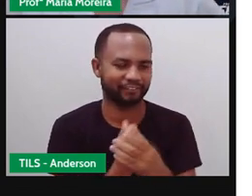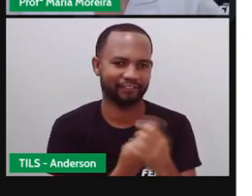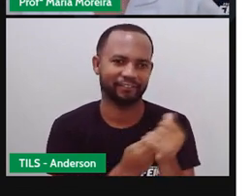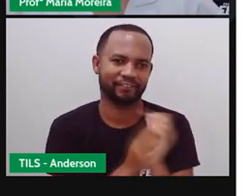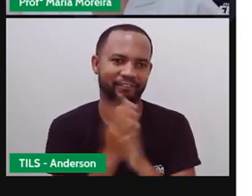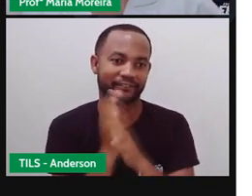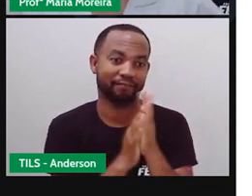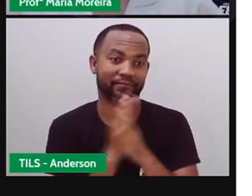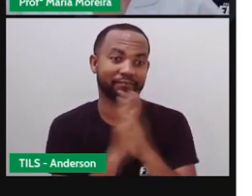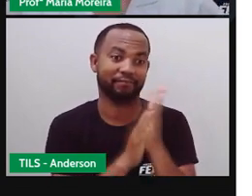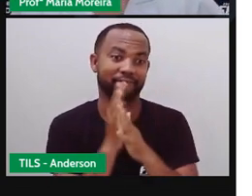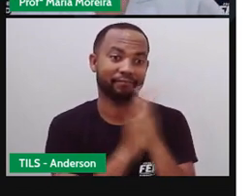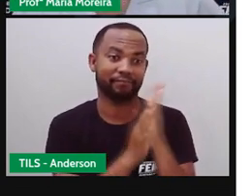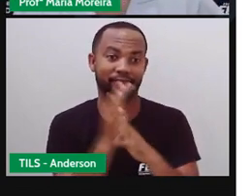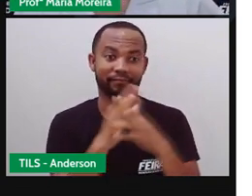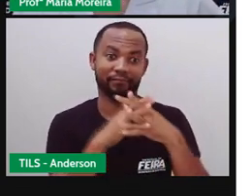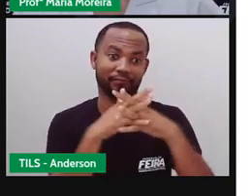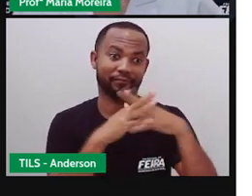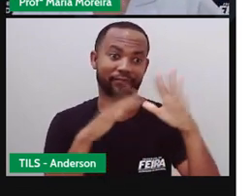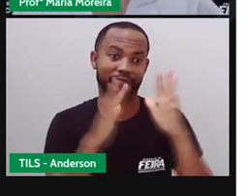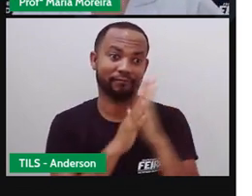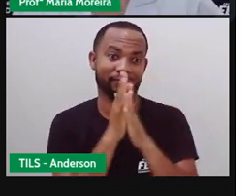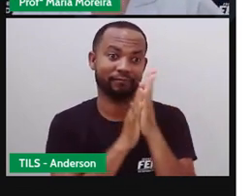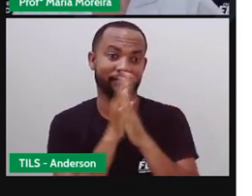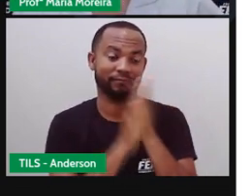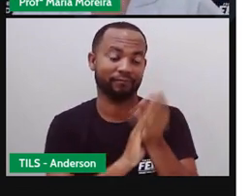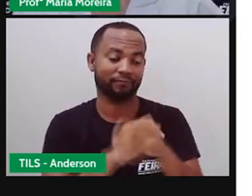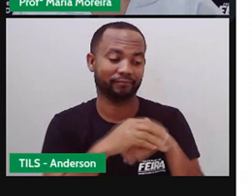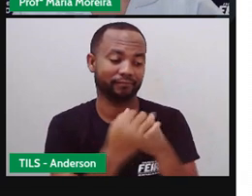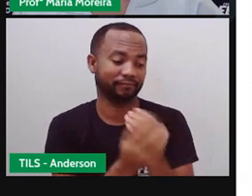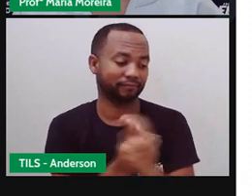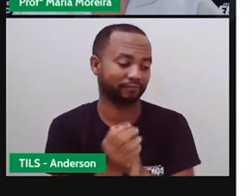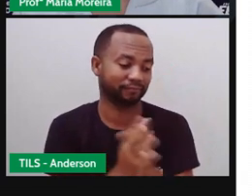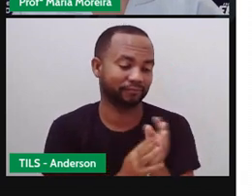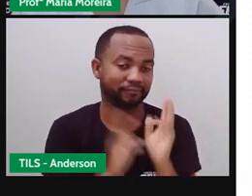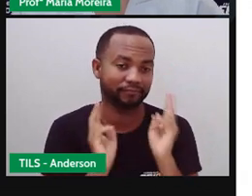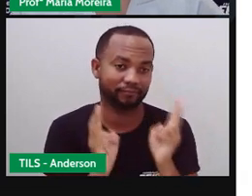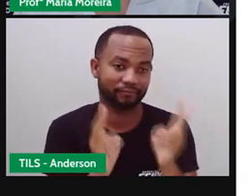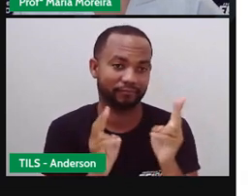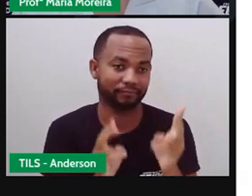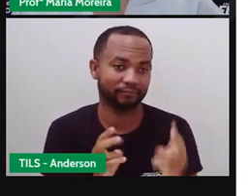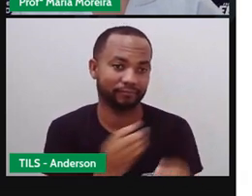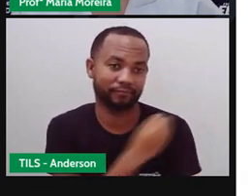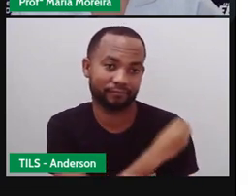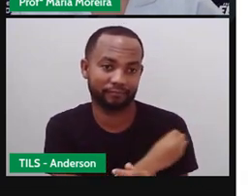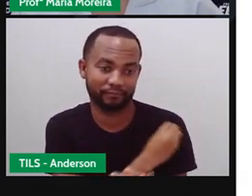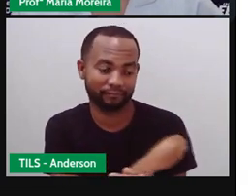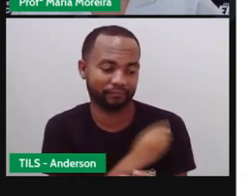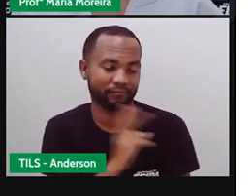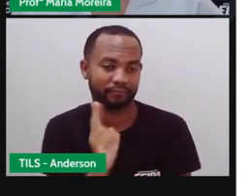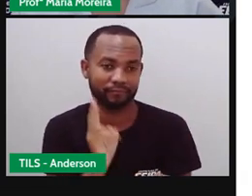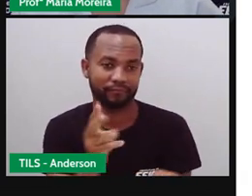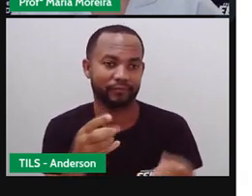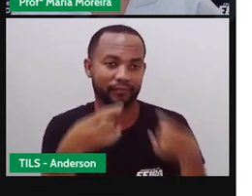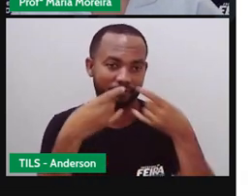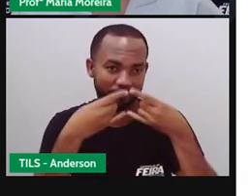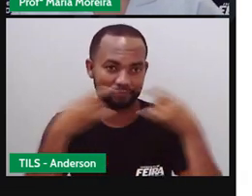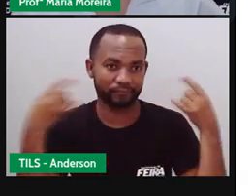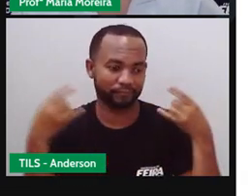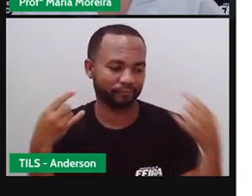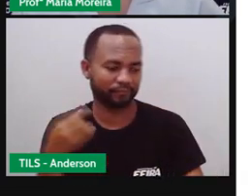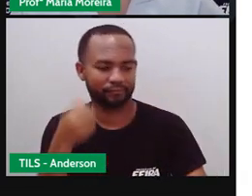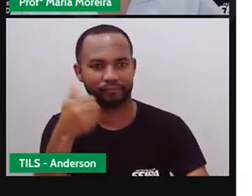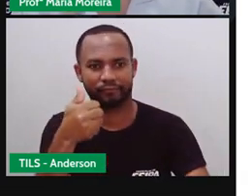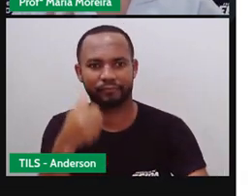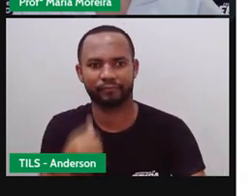tudo usem álcool em gel se protejam prática isolamento social tá o distanciamento social se possível